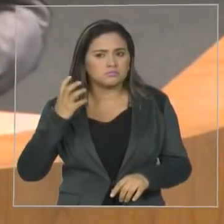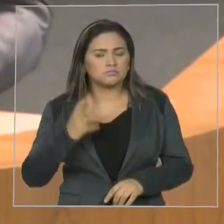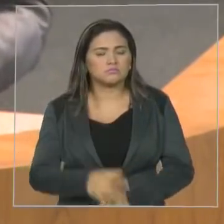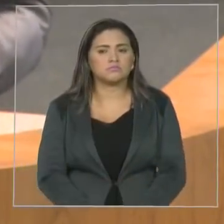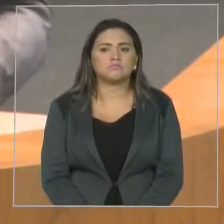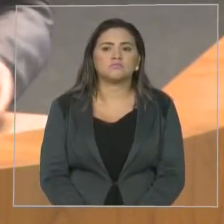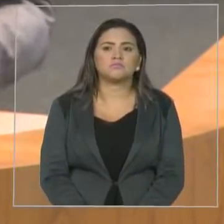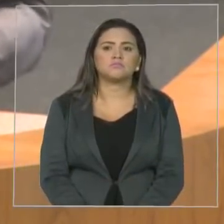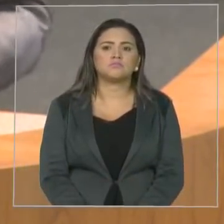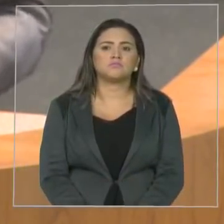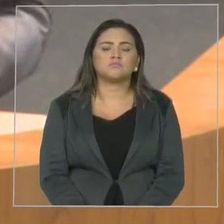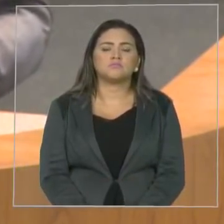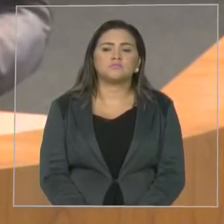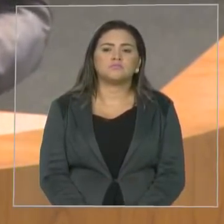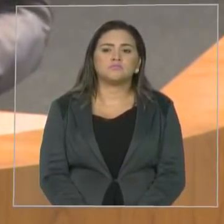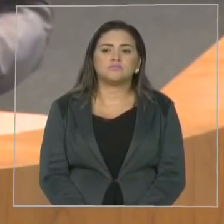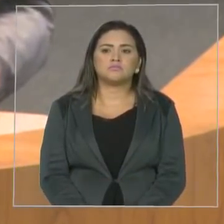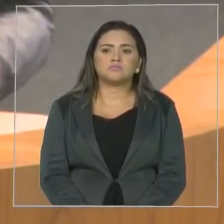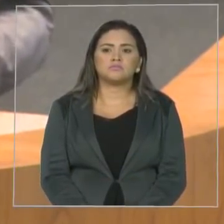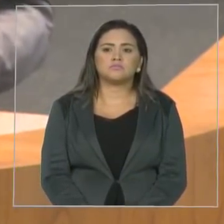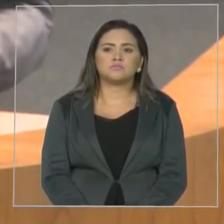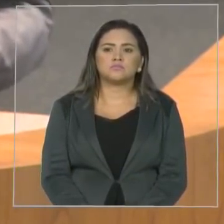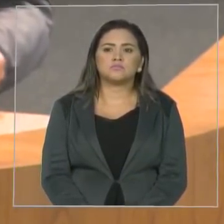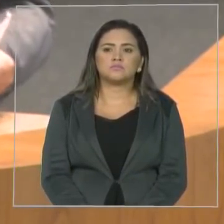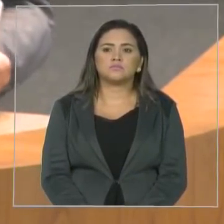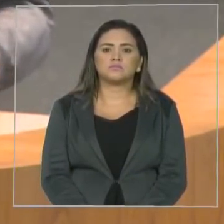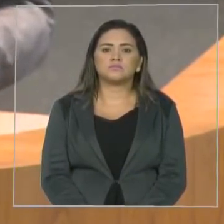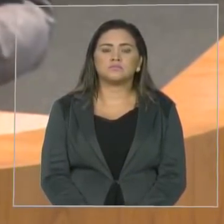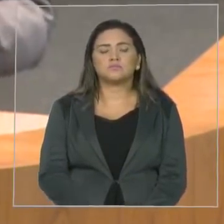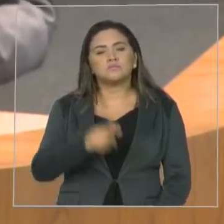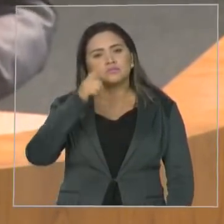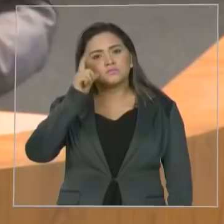E ontem à noite eu anotei